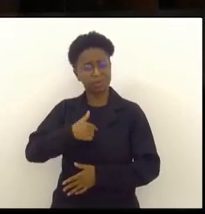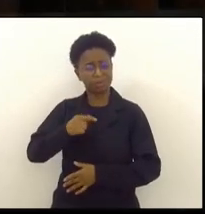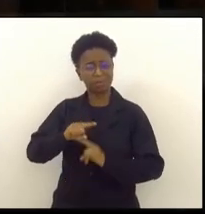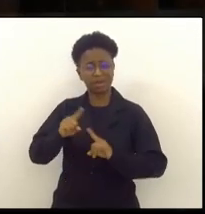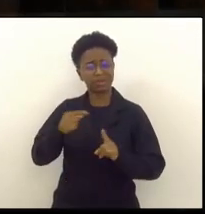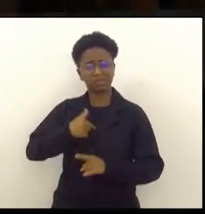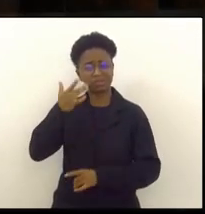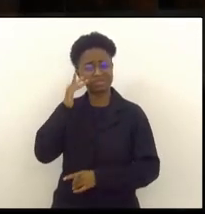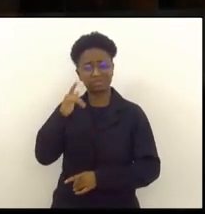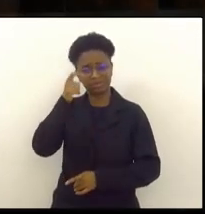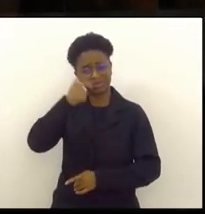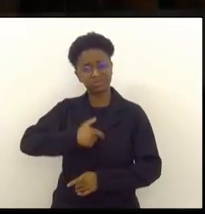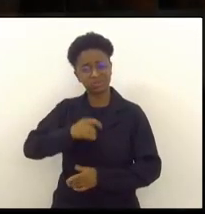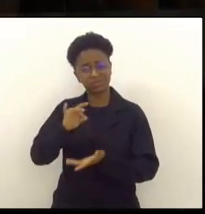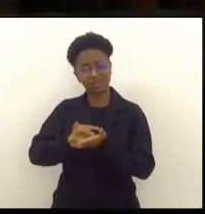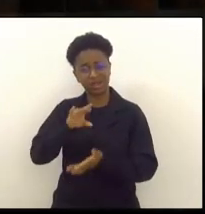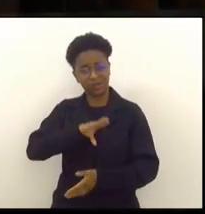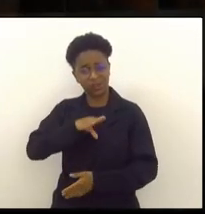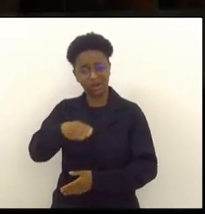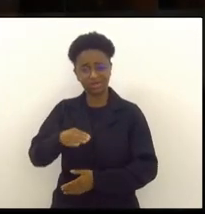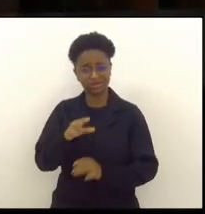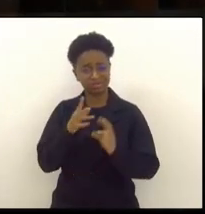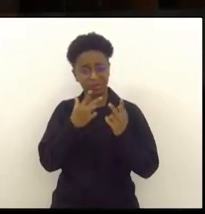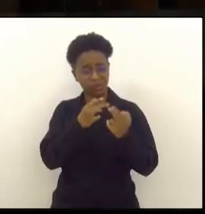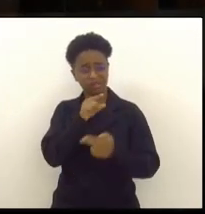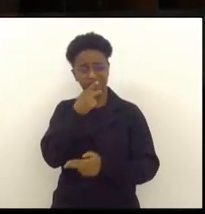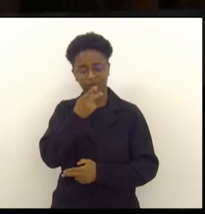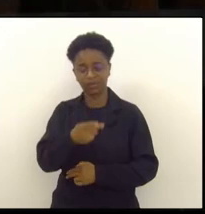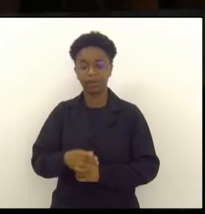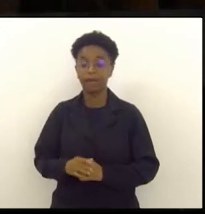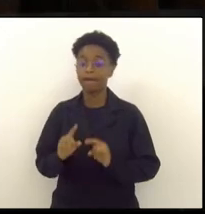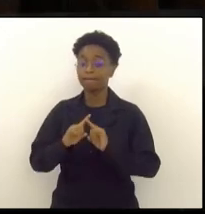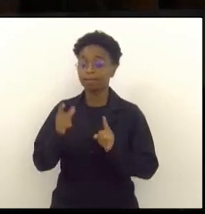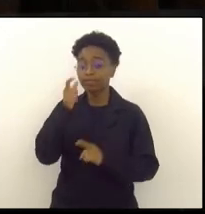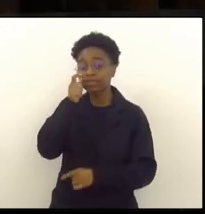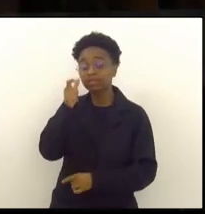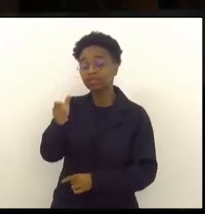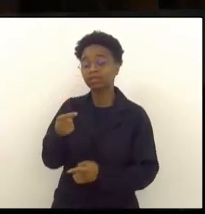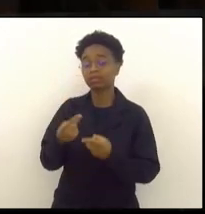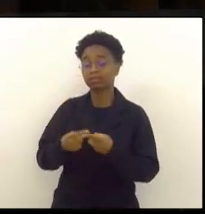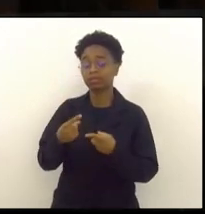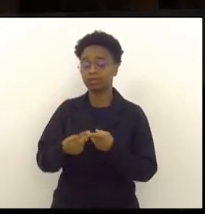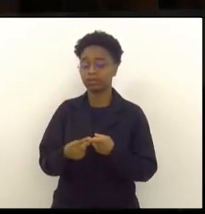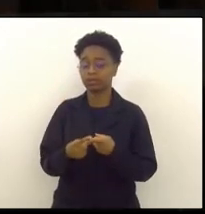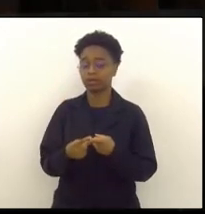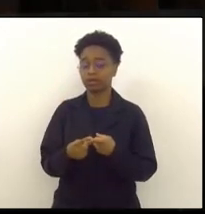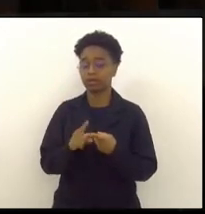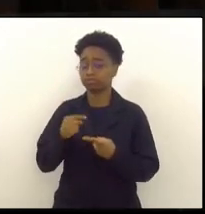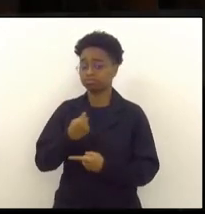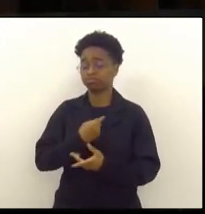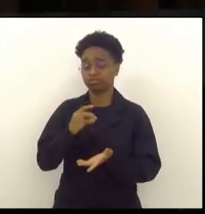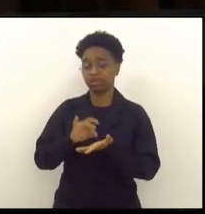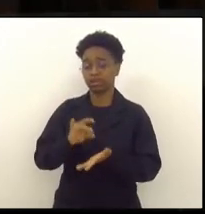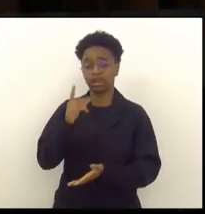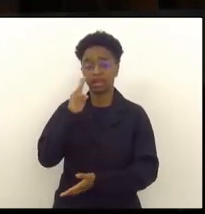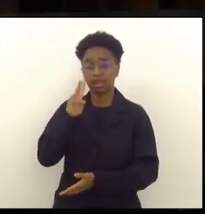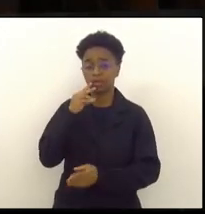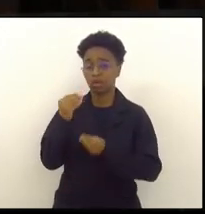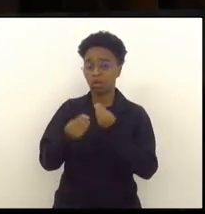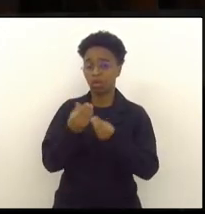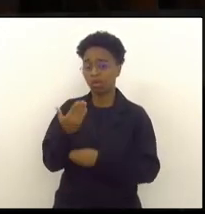tanto. Mas é muito interessante, porque a gente lembra realmente dessa